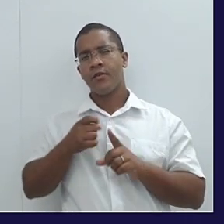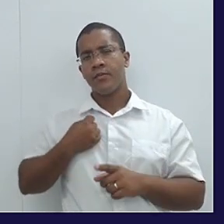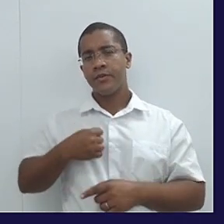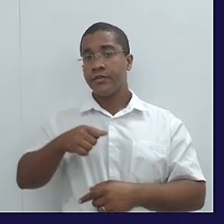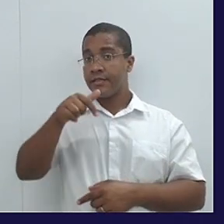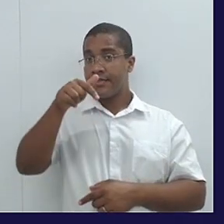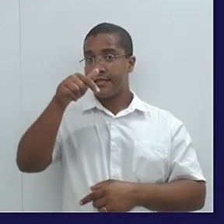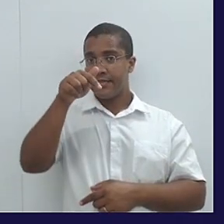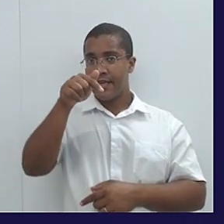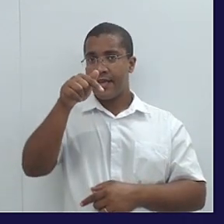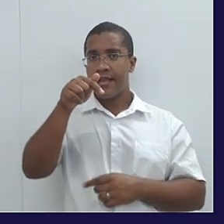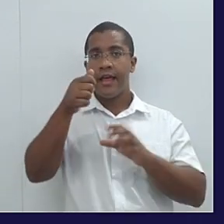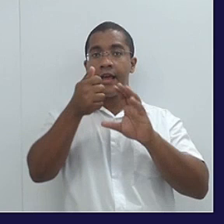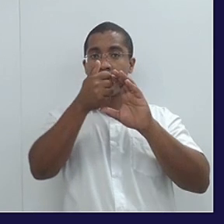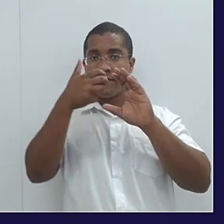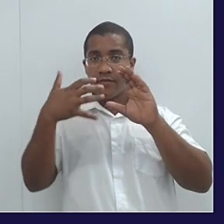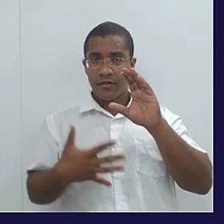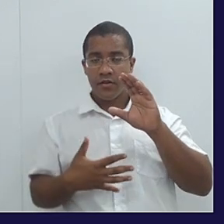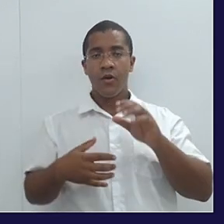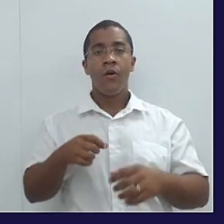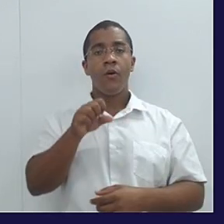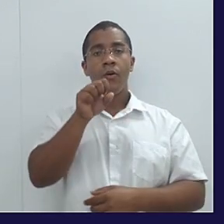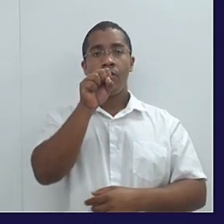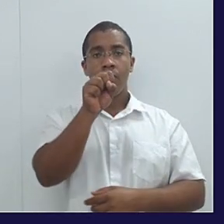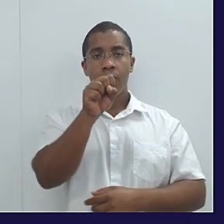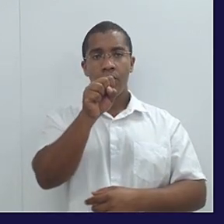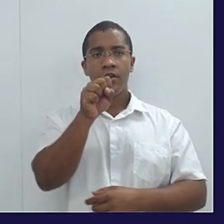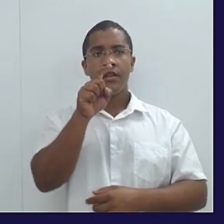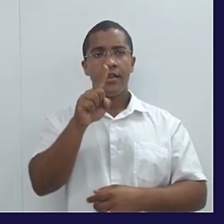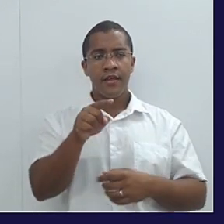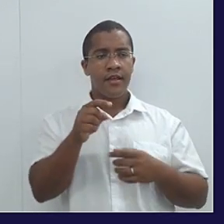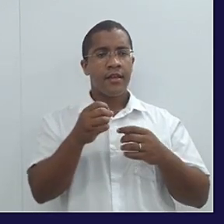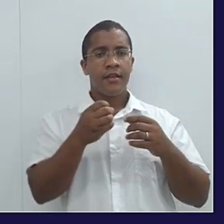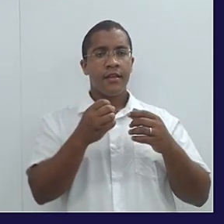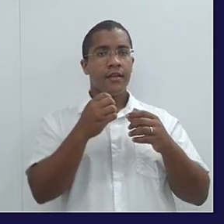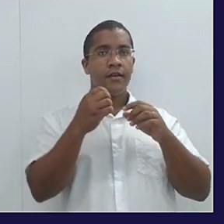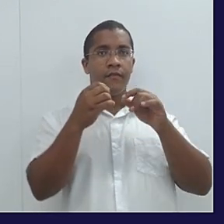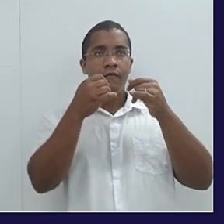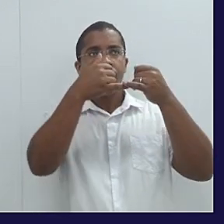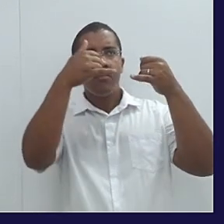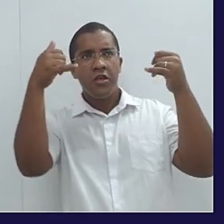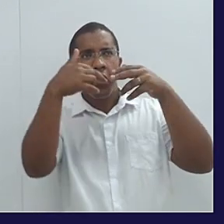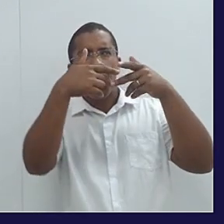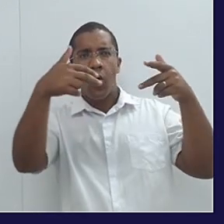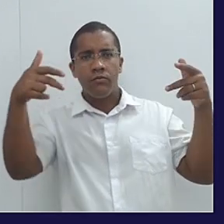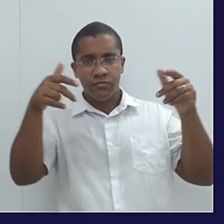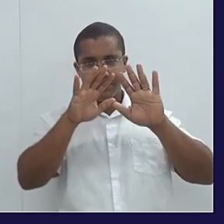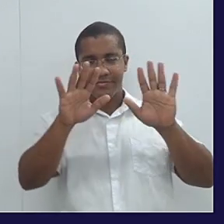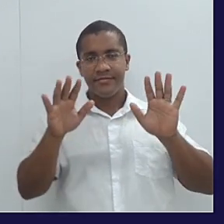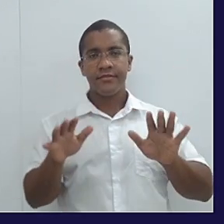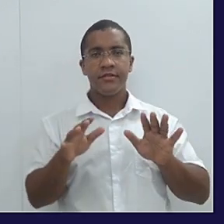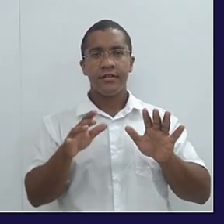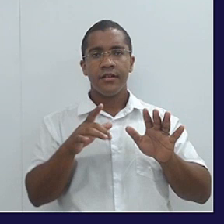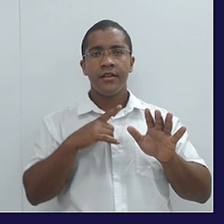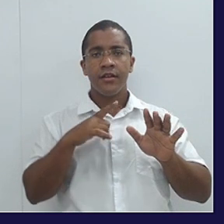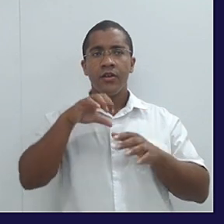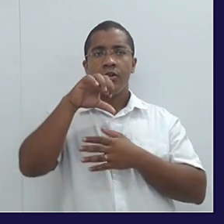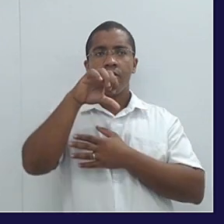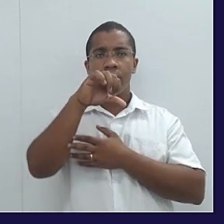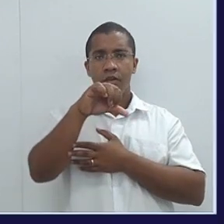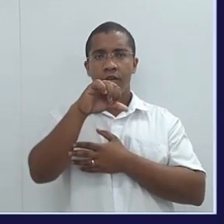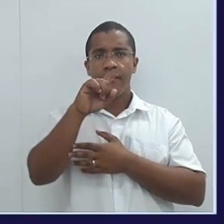ser a classificação. O 8, condições gerais de fornecimento. O 9,